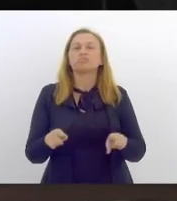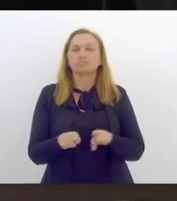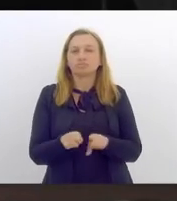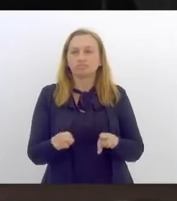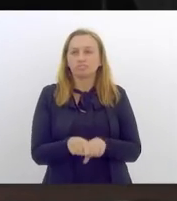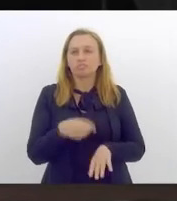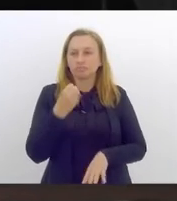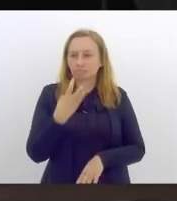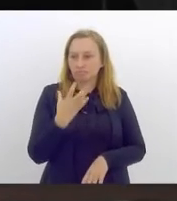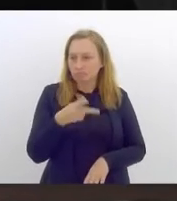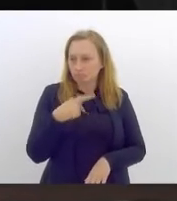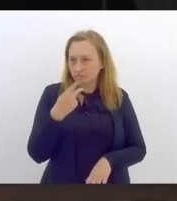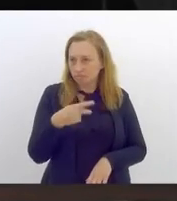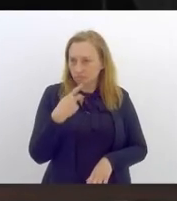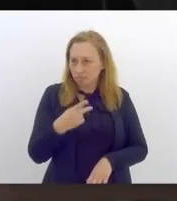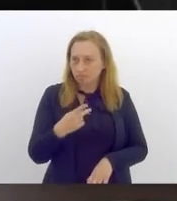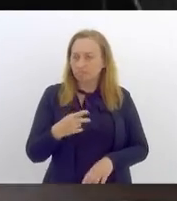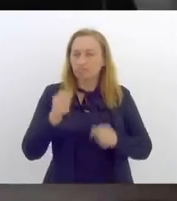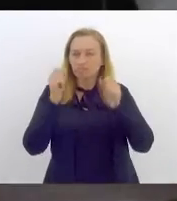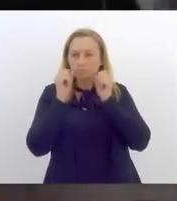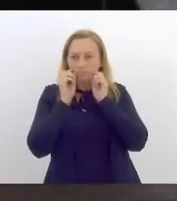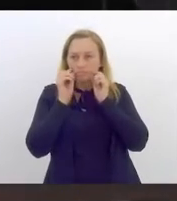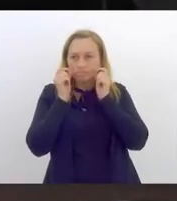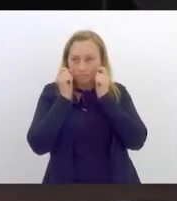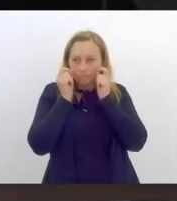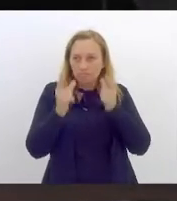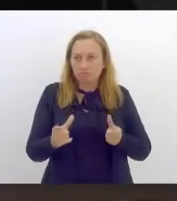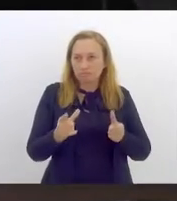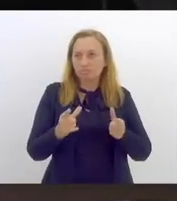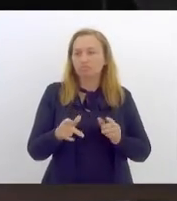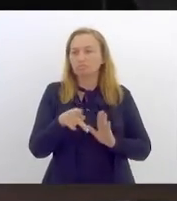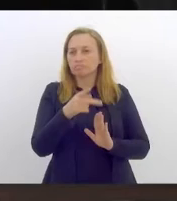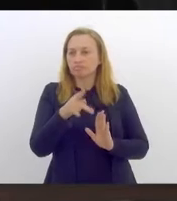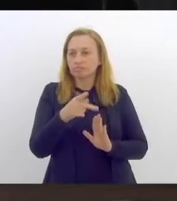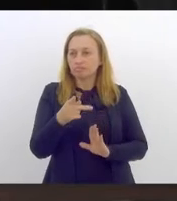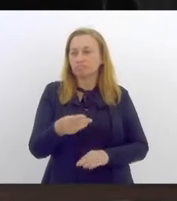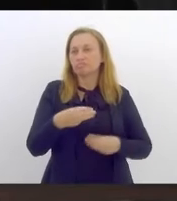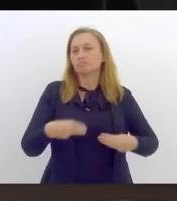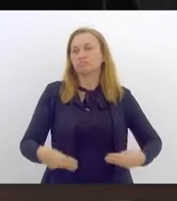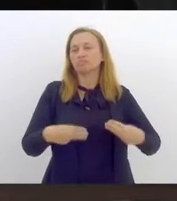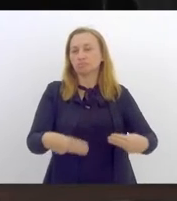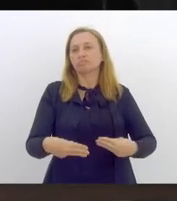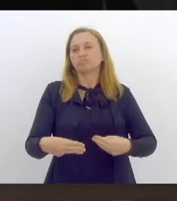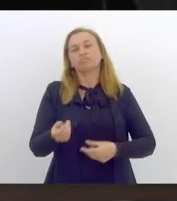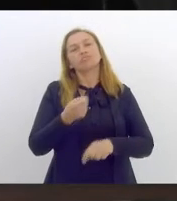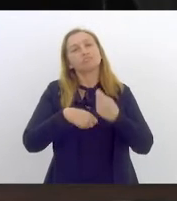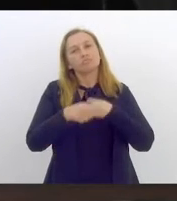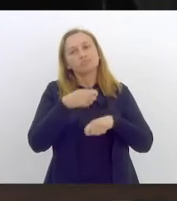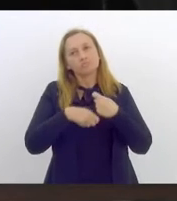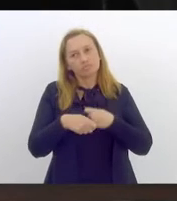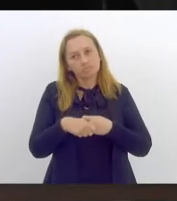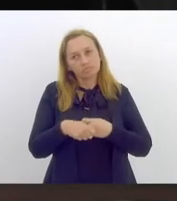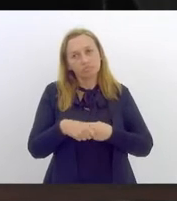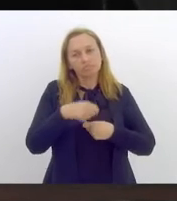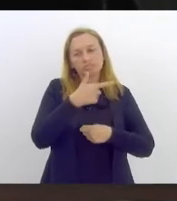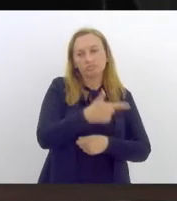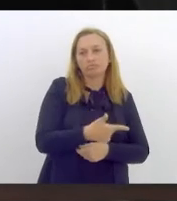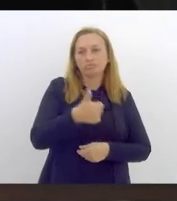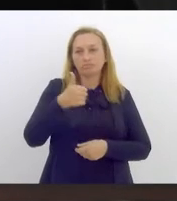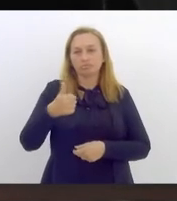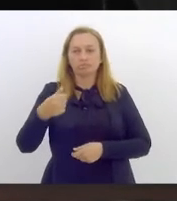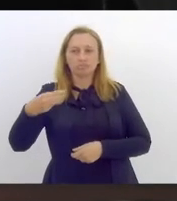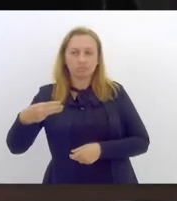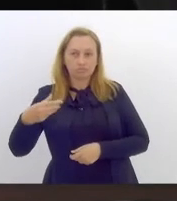se tenha no nosso alerta a portaria do Ministério da Economia que de